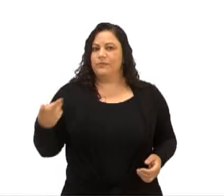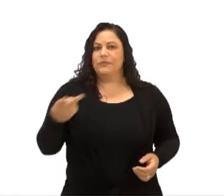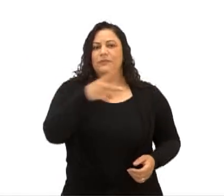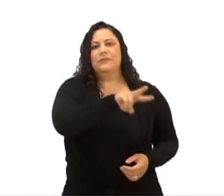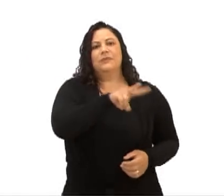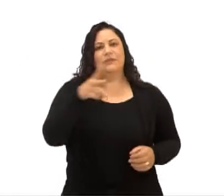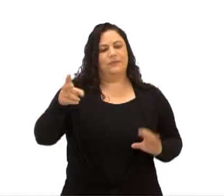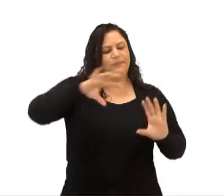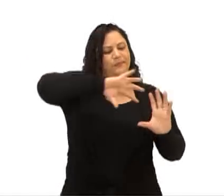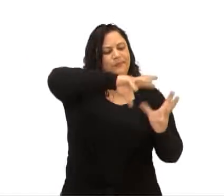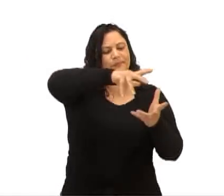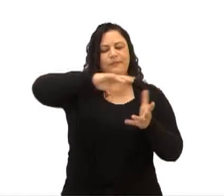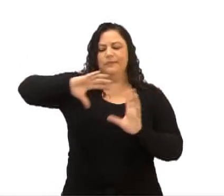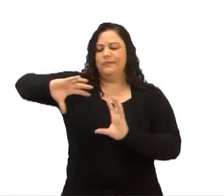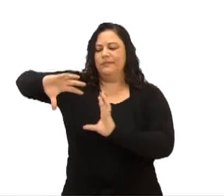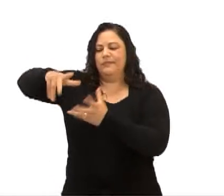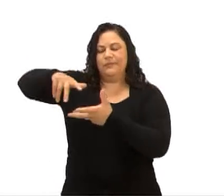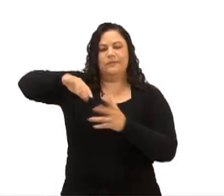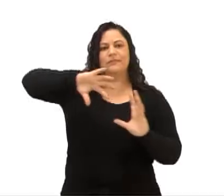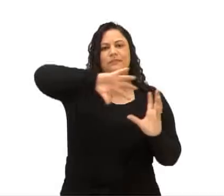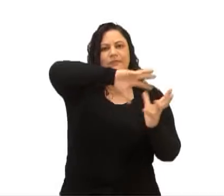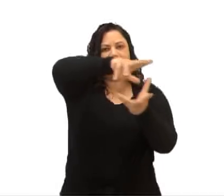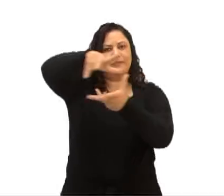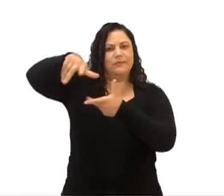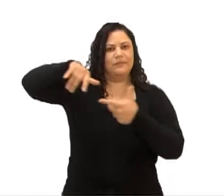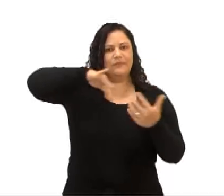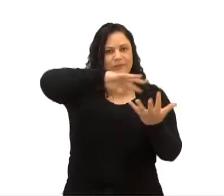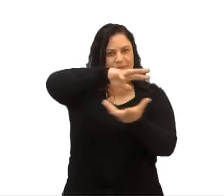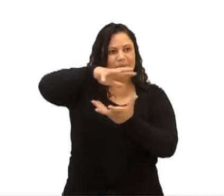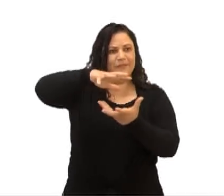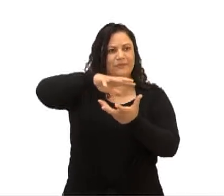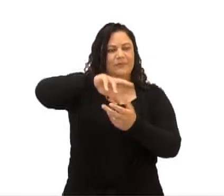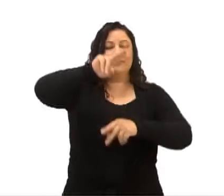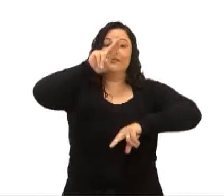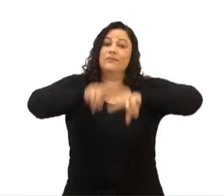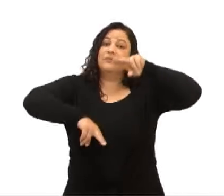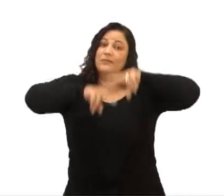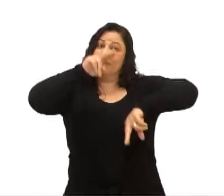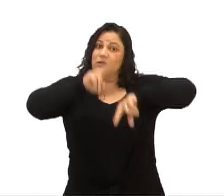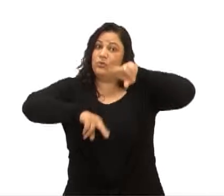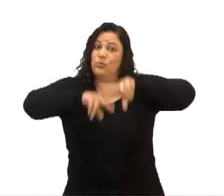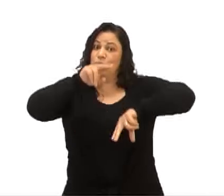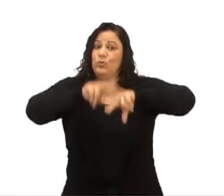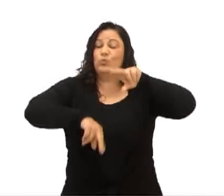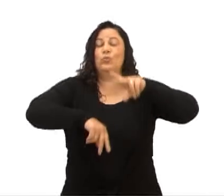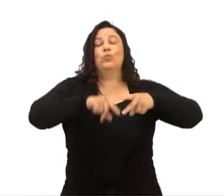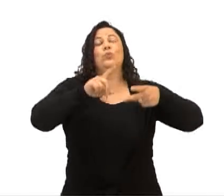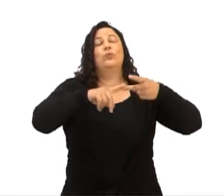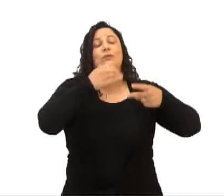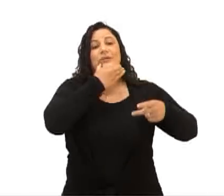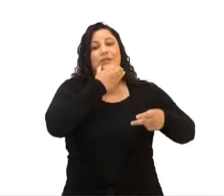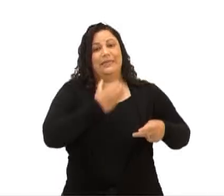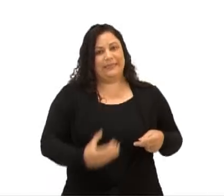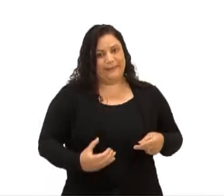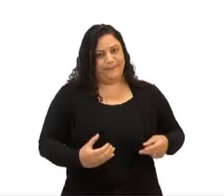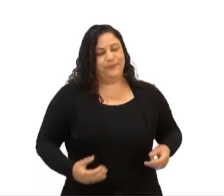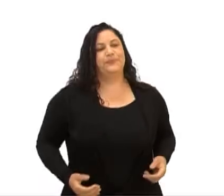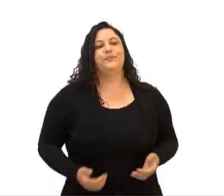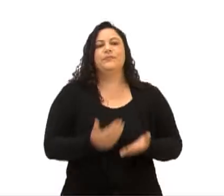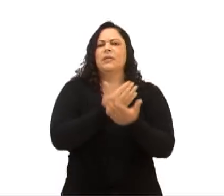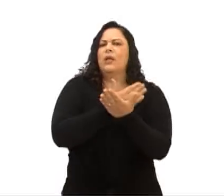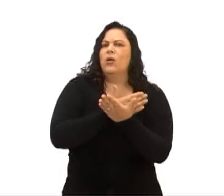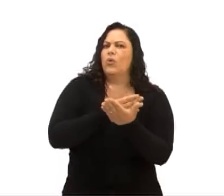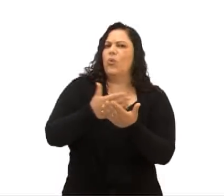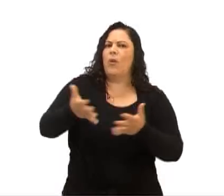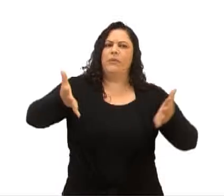nessa imagem, tá? O solstício de junho e o solstício de dezembro. Então, fica assim, ó, hemisfério norte começa o